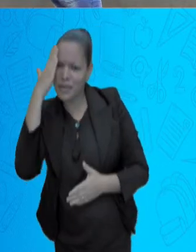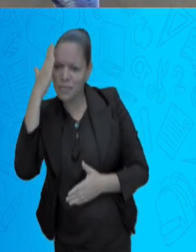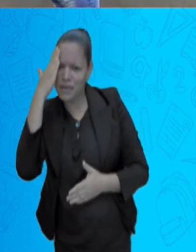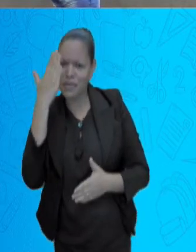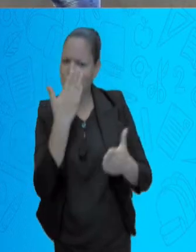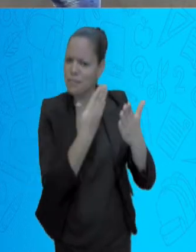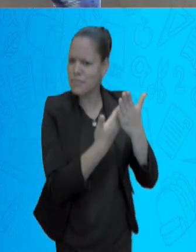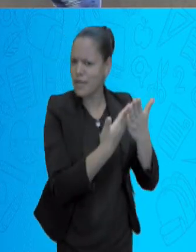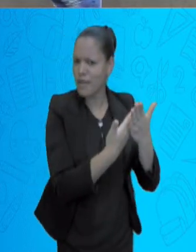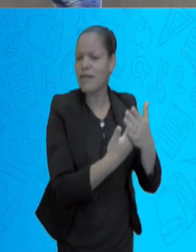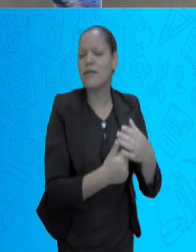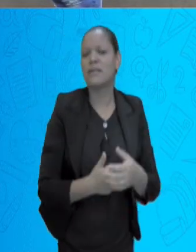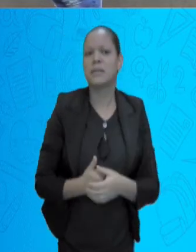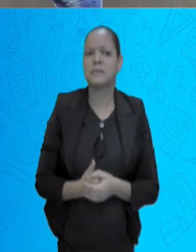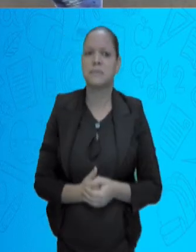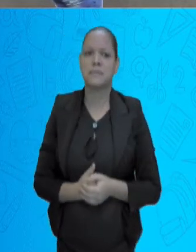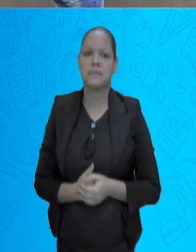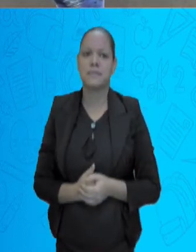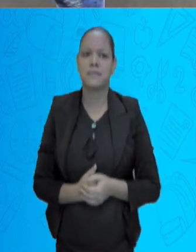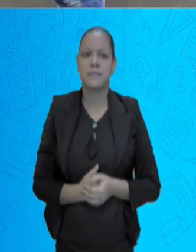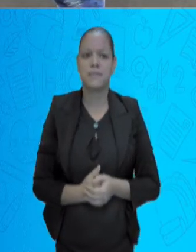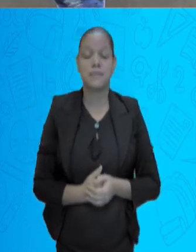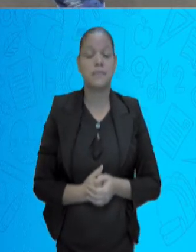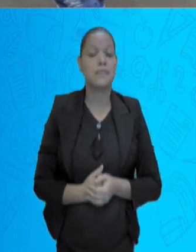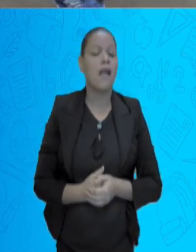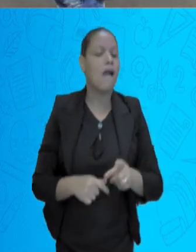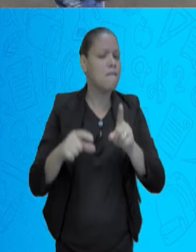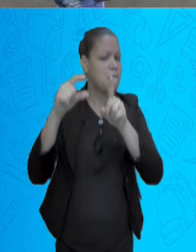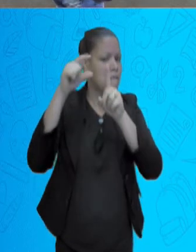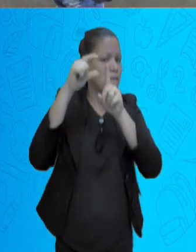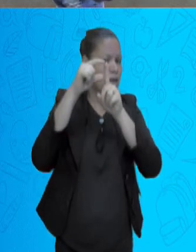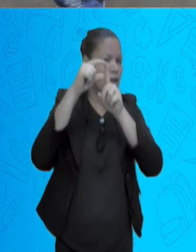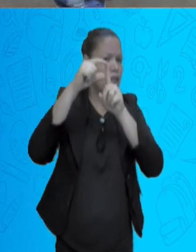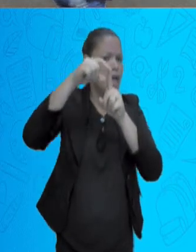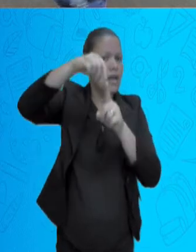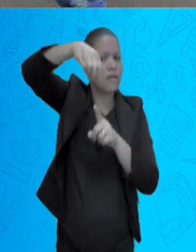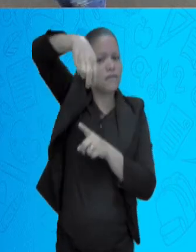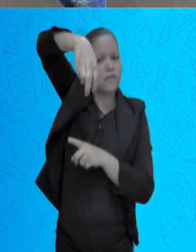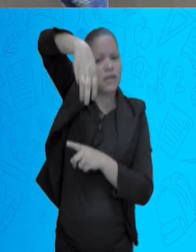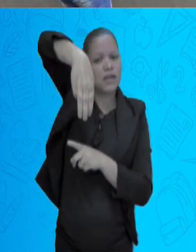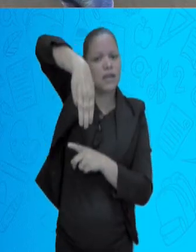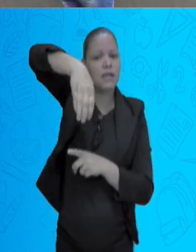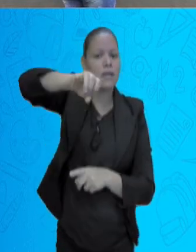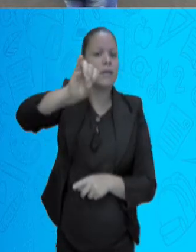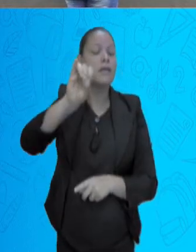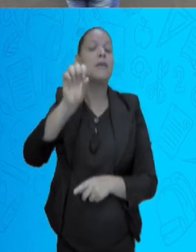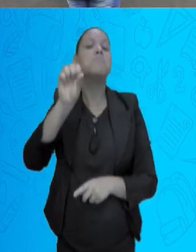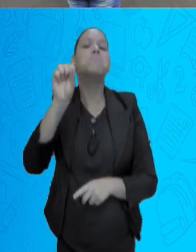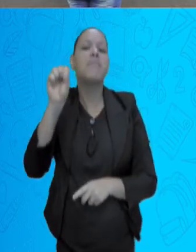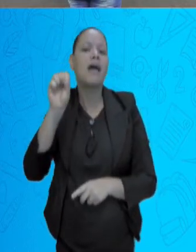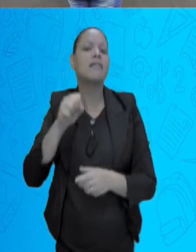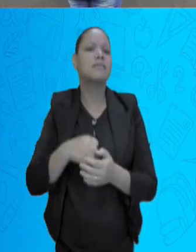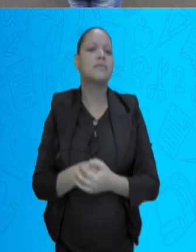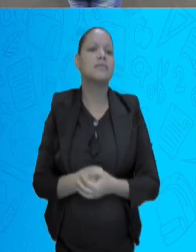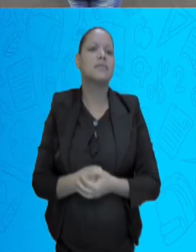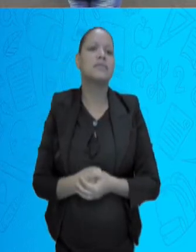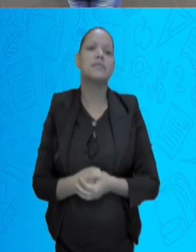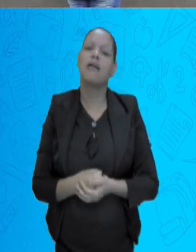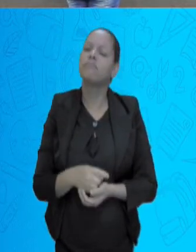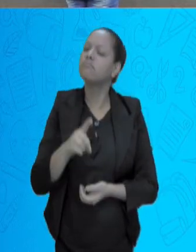Mais. Eu falo para você que a palavra mais é um